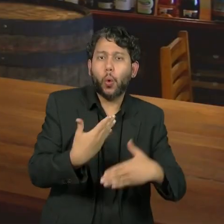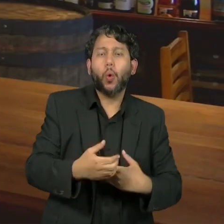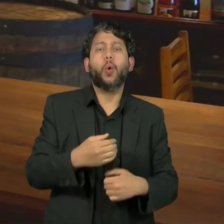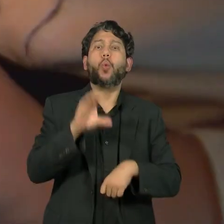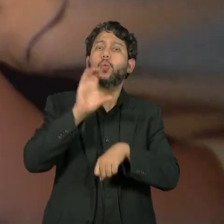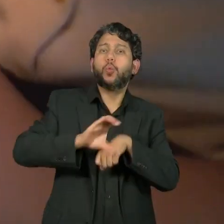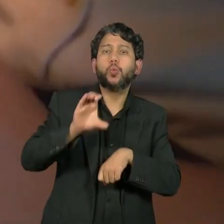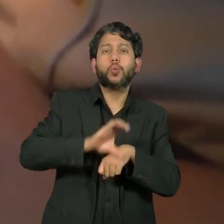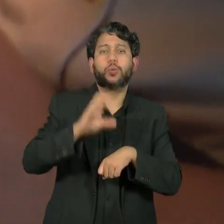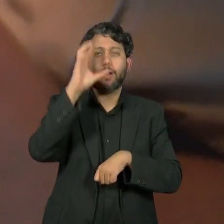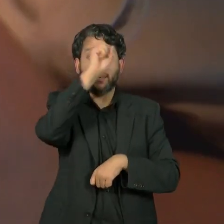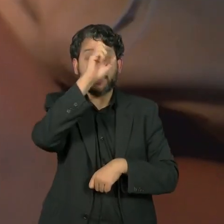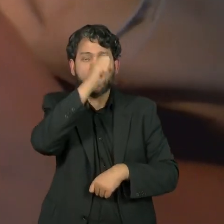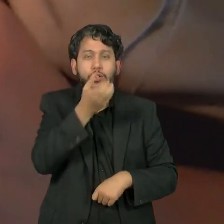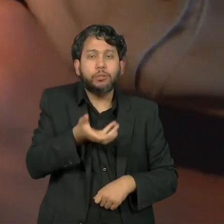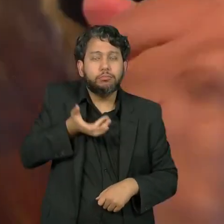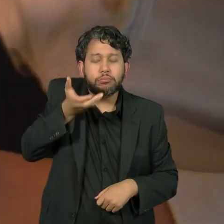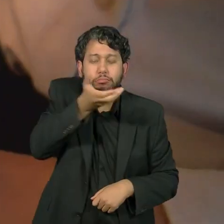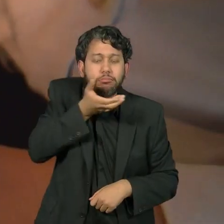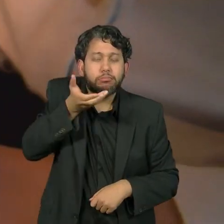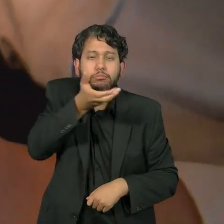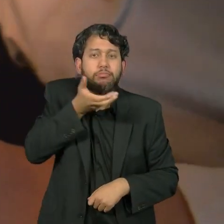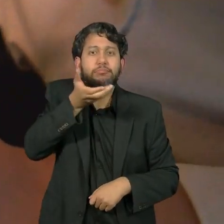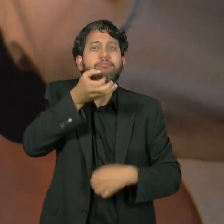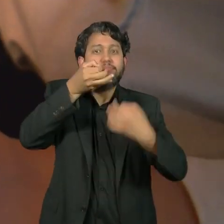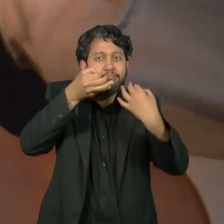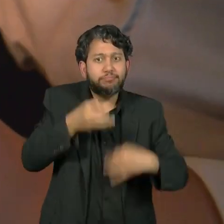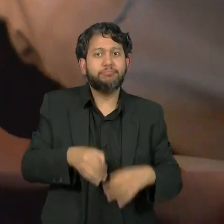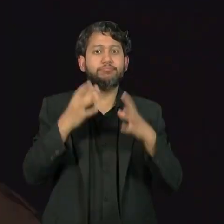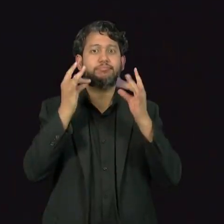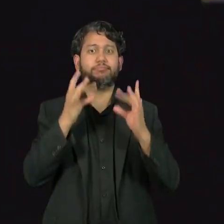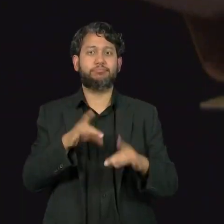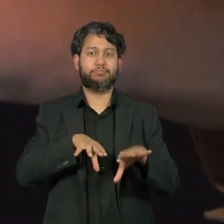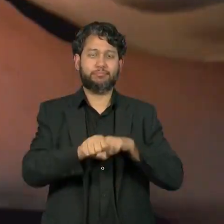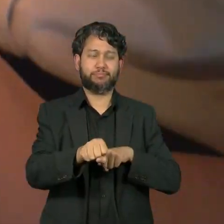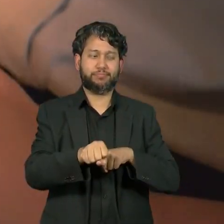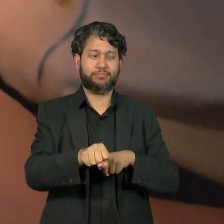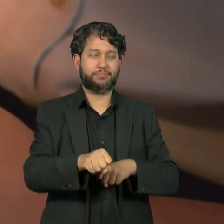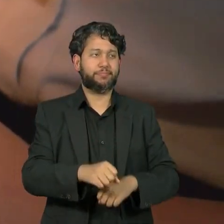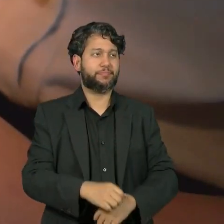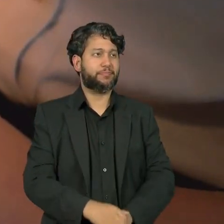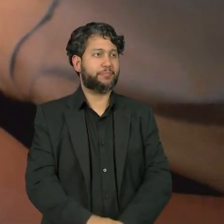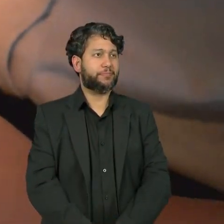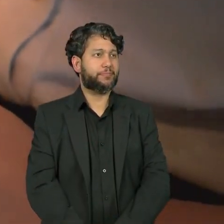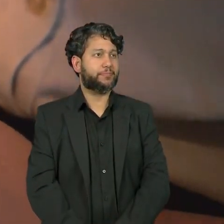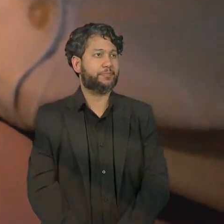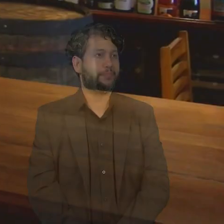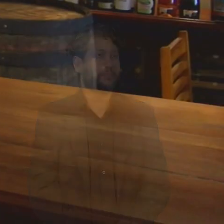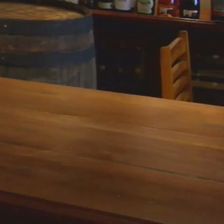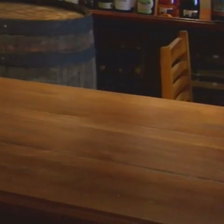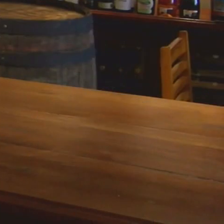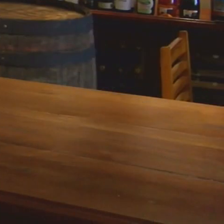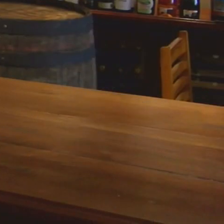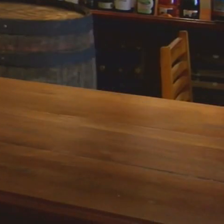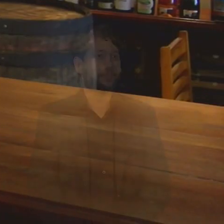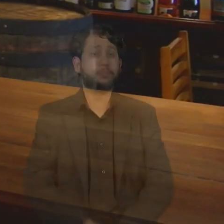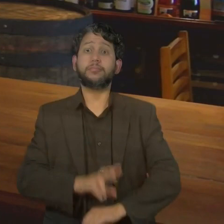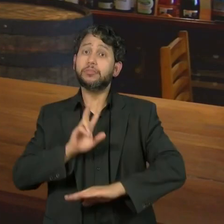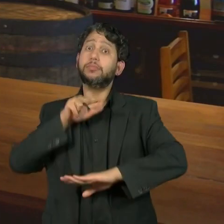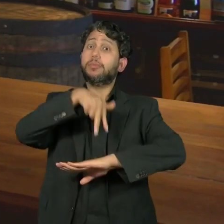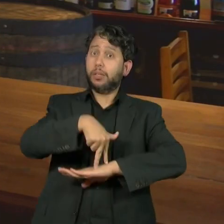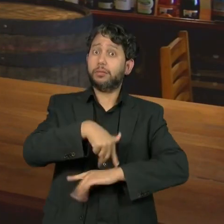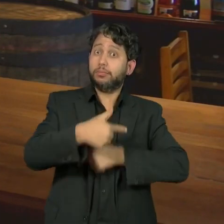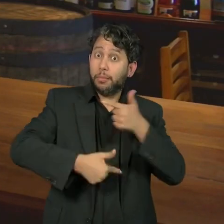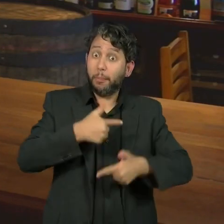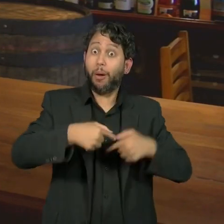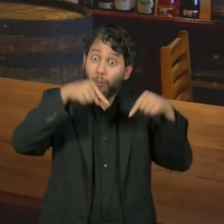de sommelier. estando aqui, sim, eu